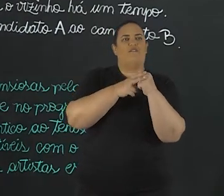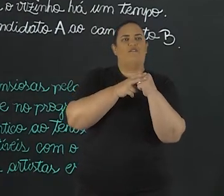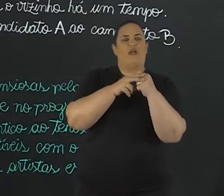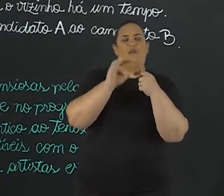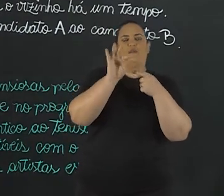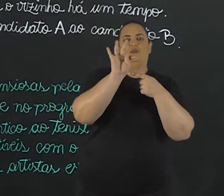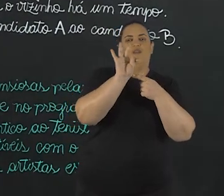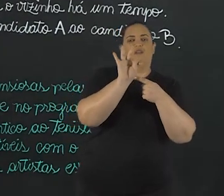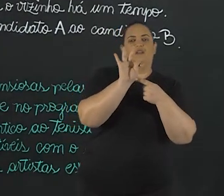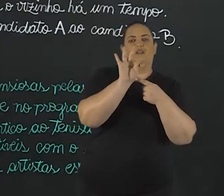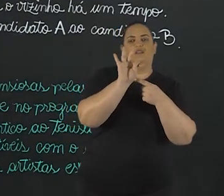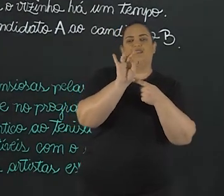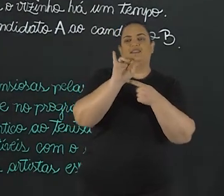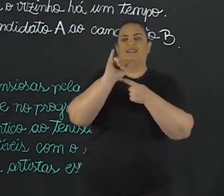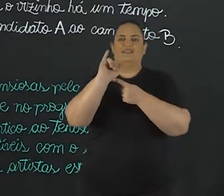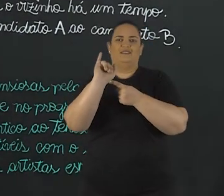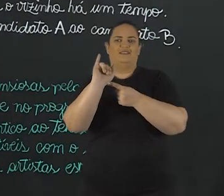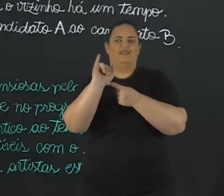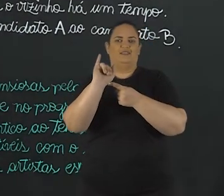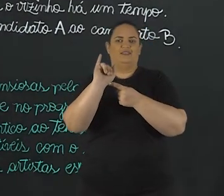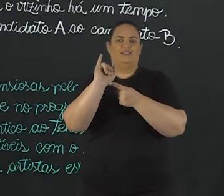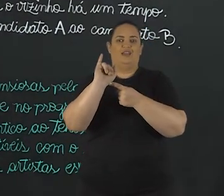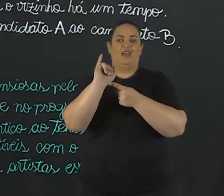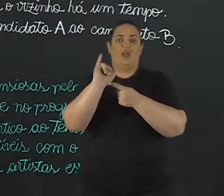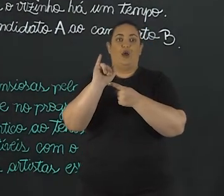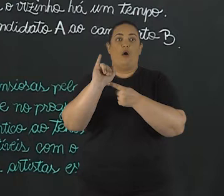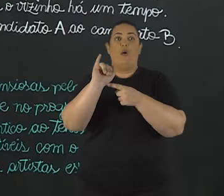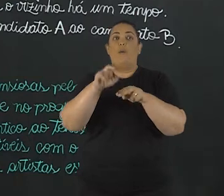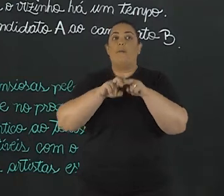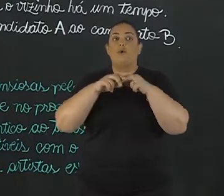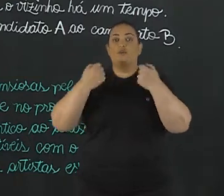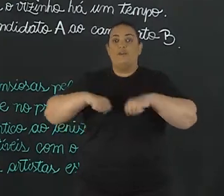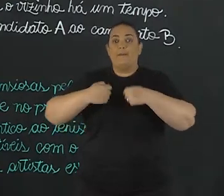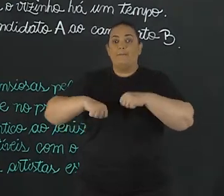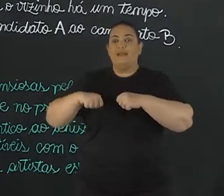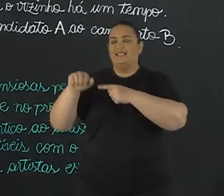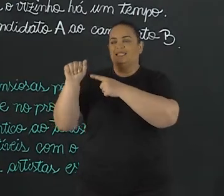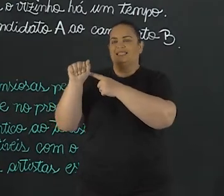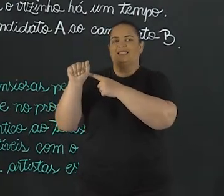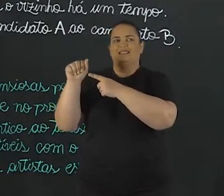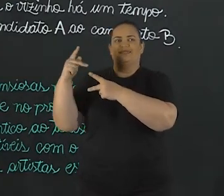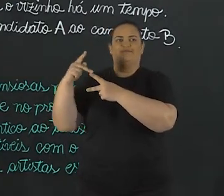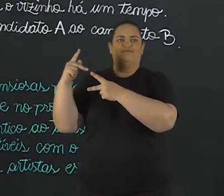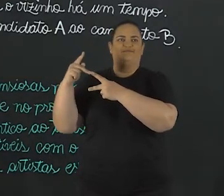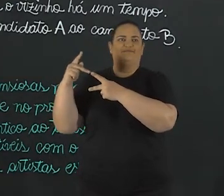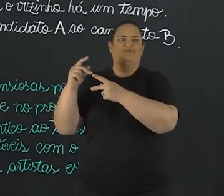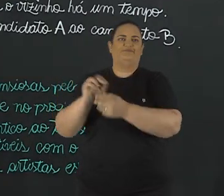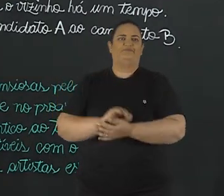verbo transitivo indireto, por conta do uso da preposição.